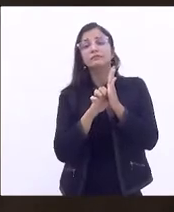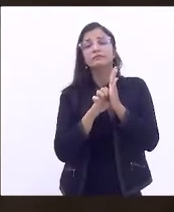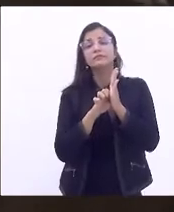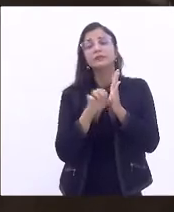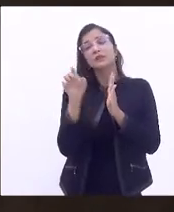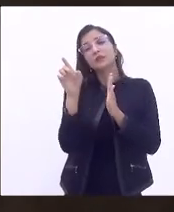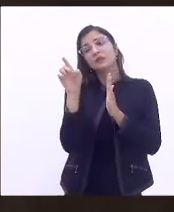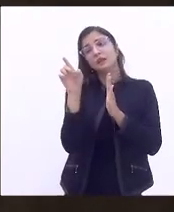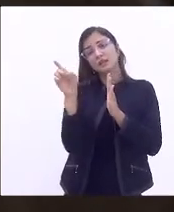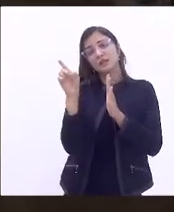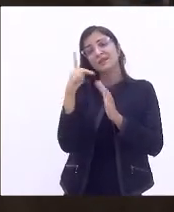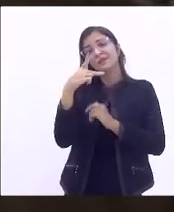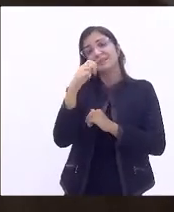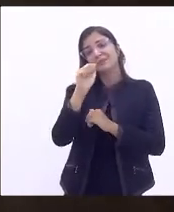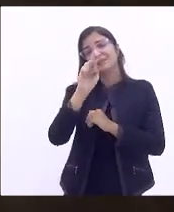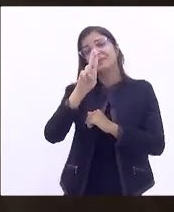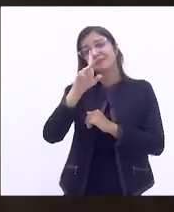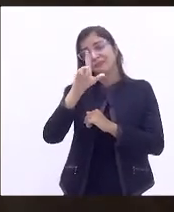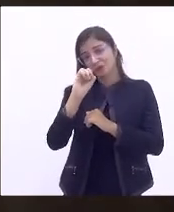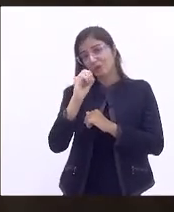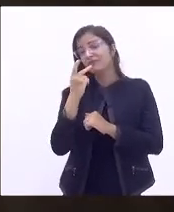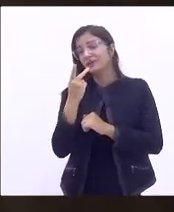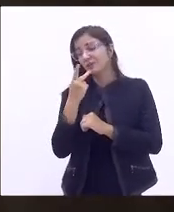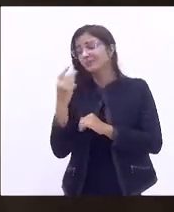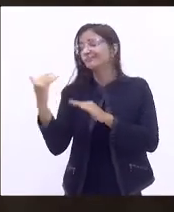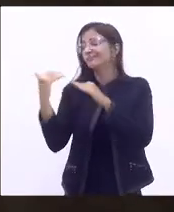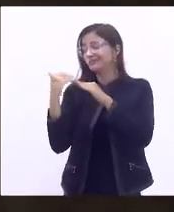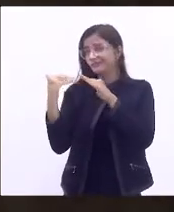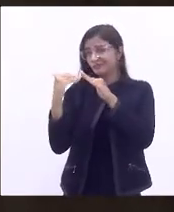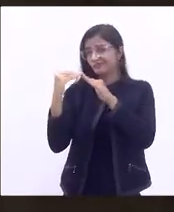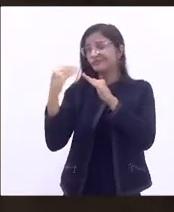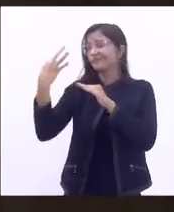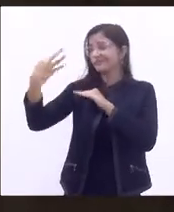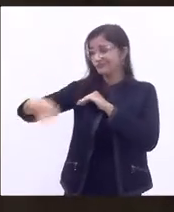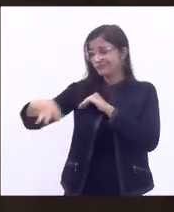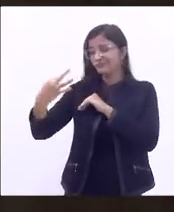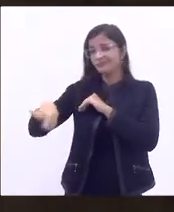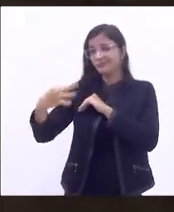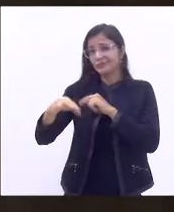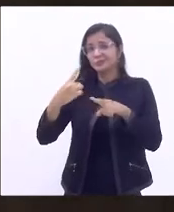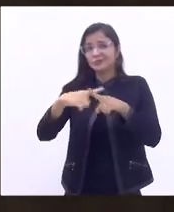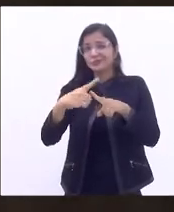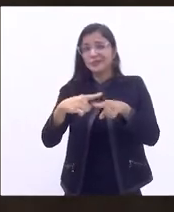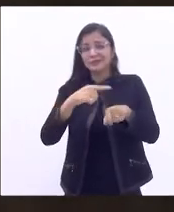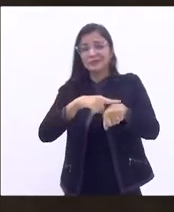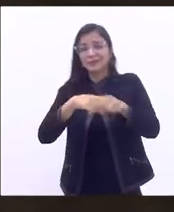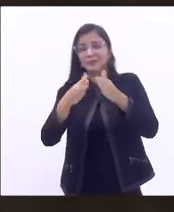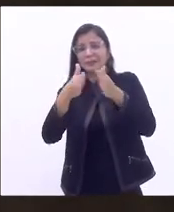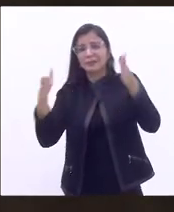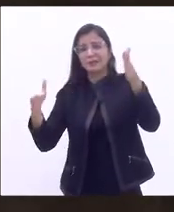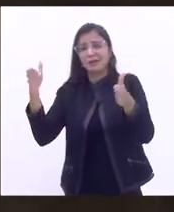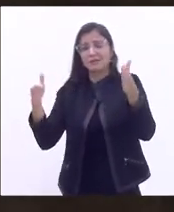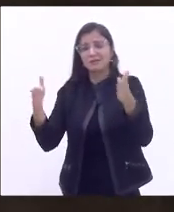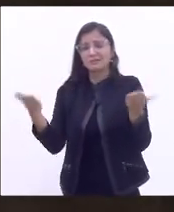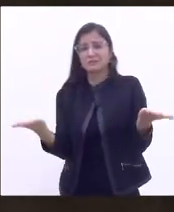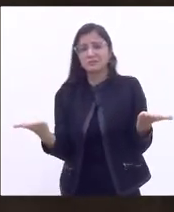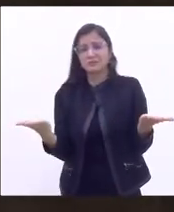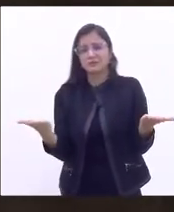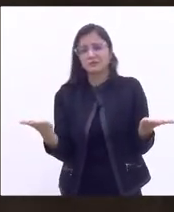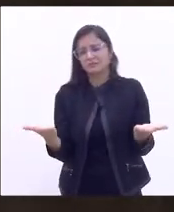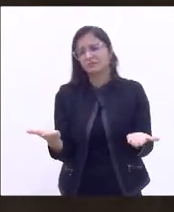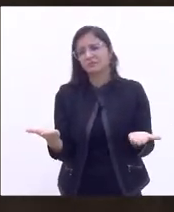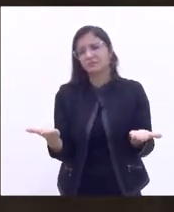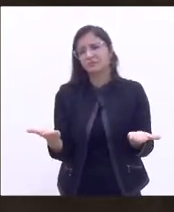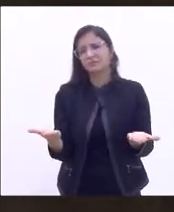que acabou de relatar o deputado Luiz Paulo com relação aos prazos. Entretanto,